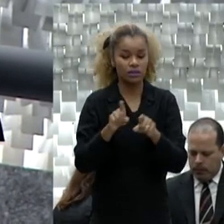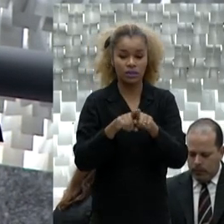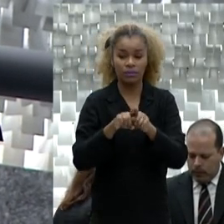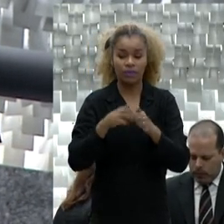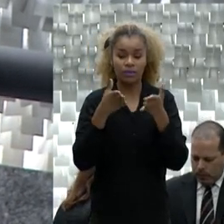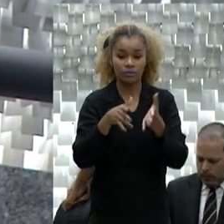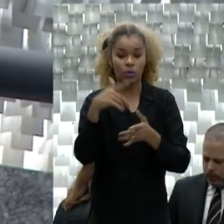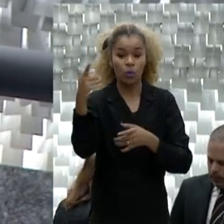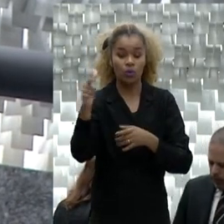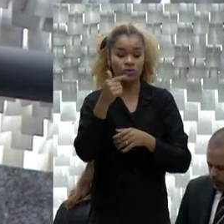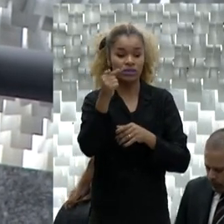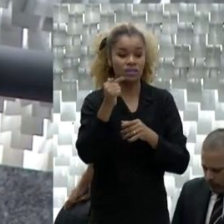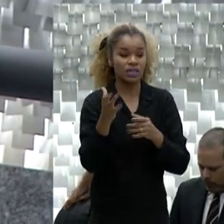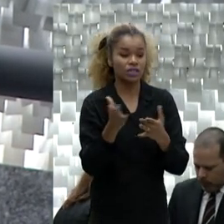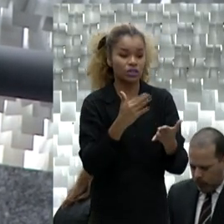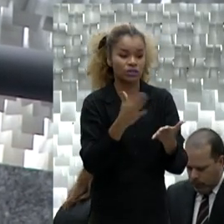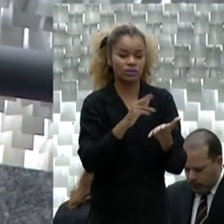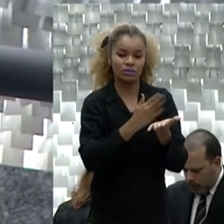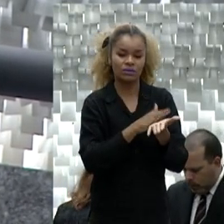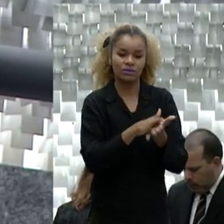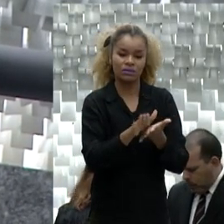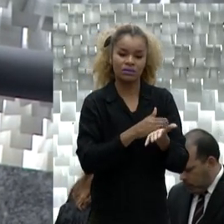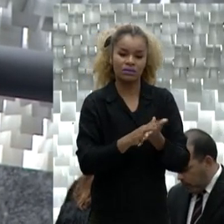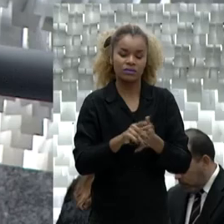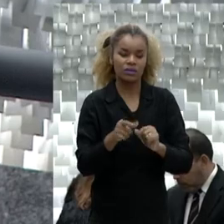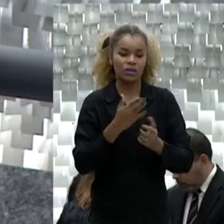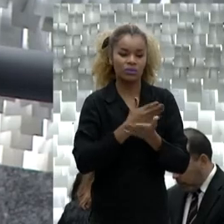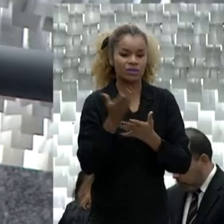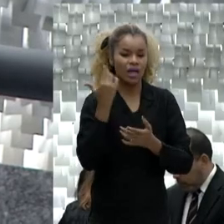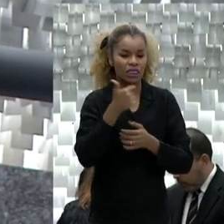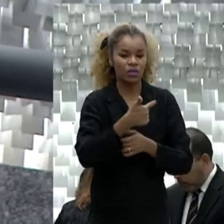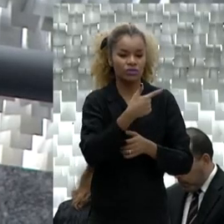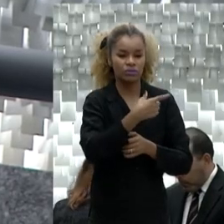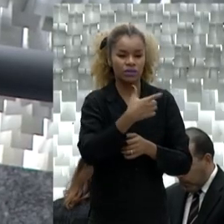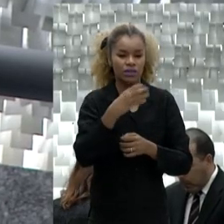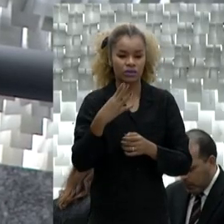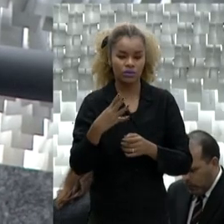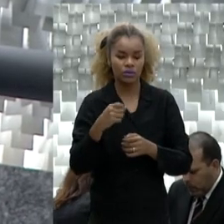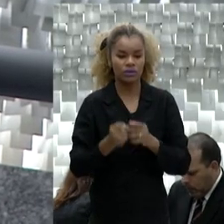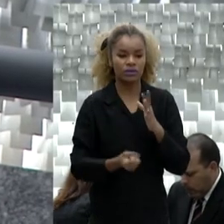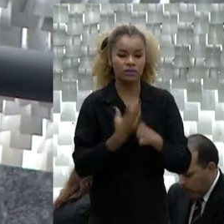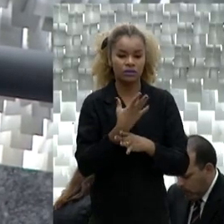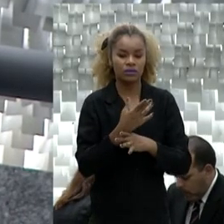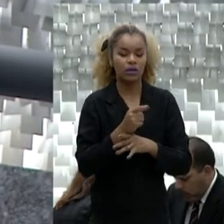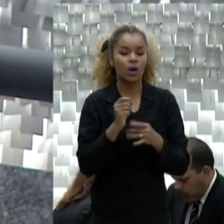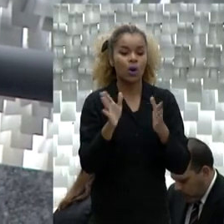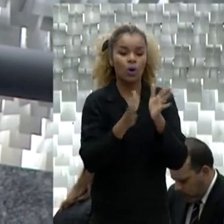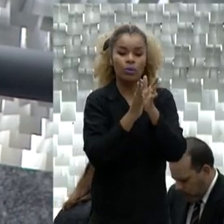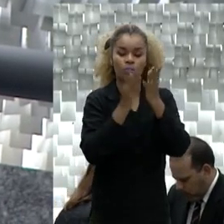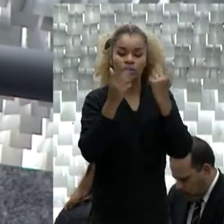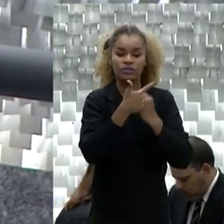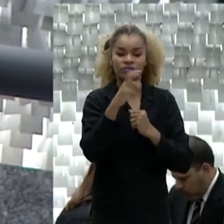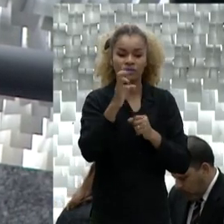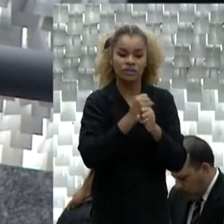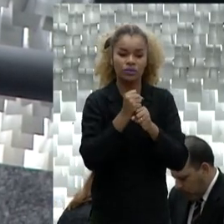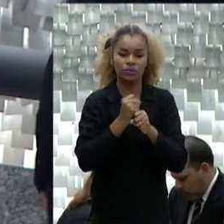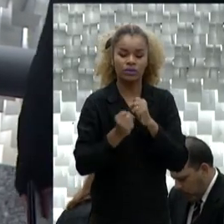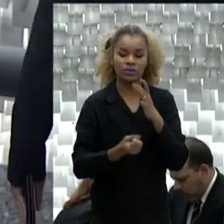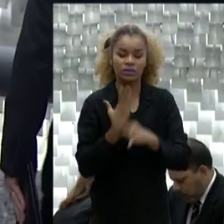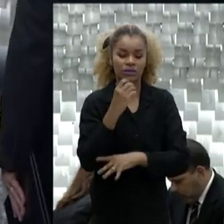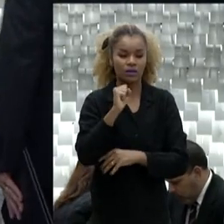títulos, incluindo a obra que, em 2014, marcou as comemorações dos 25 anos de criação do STJ.